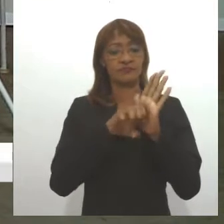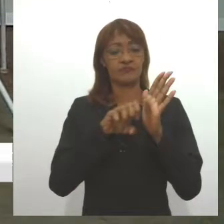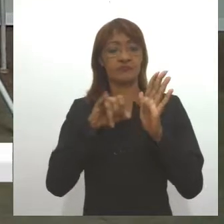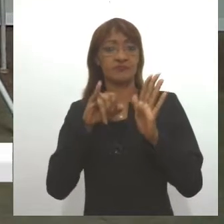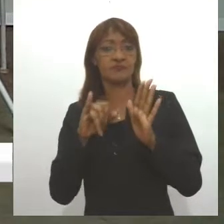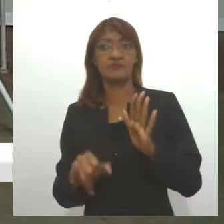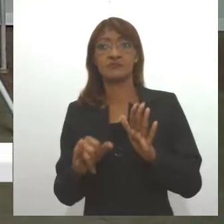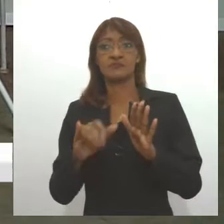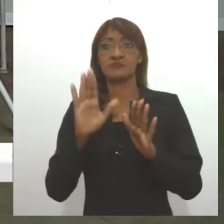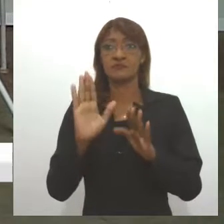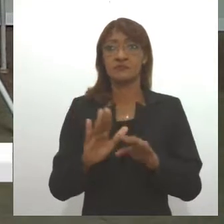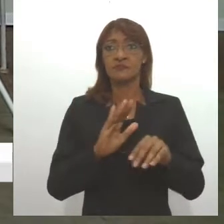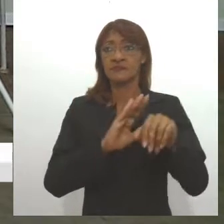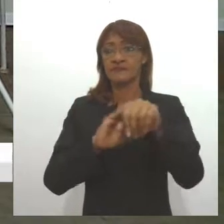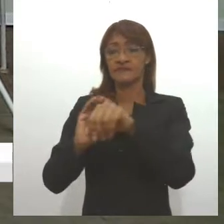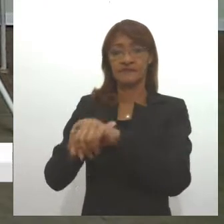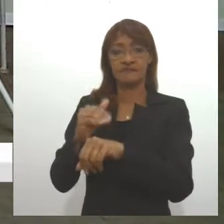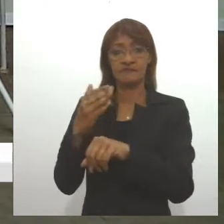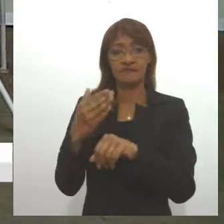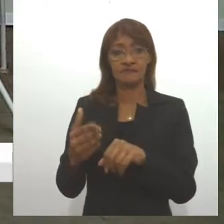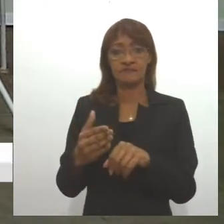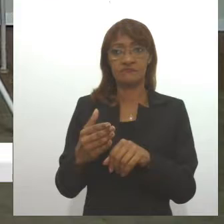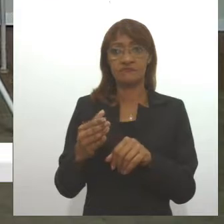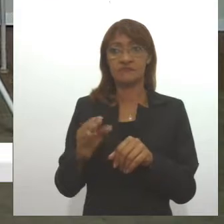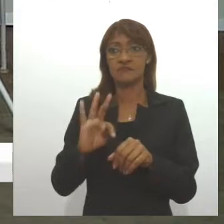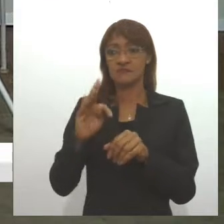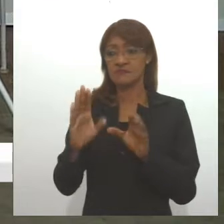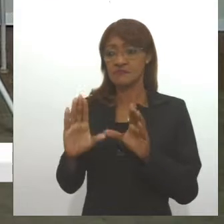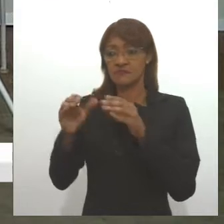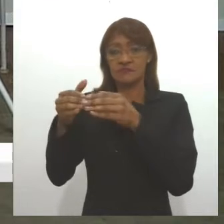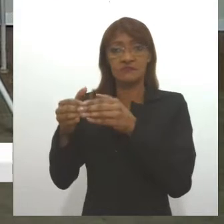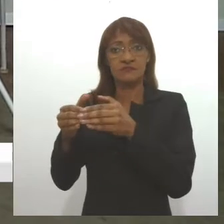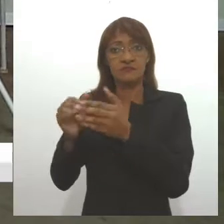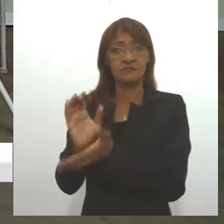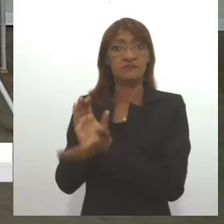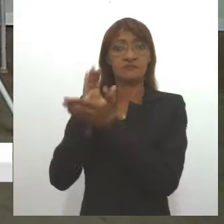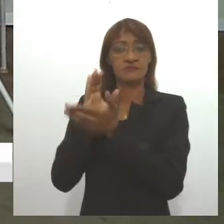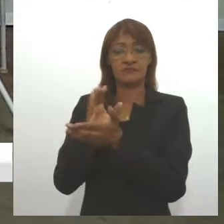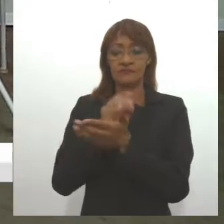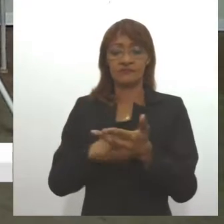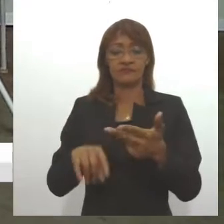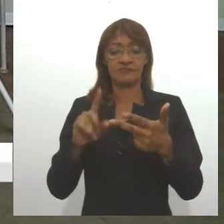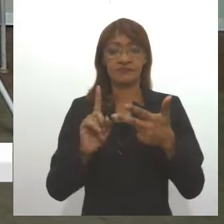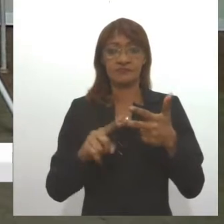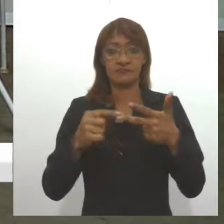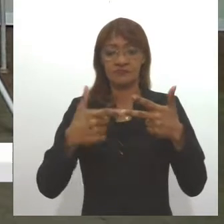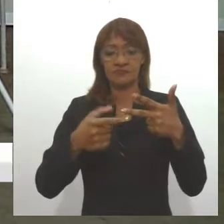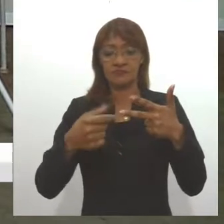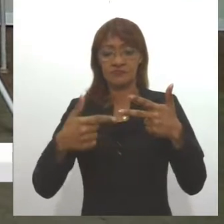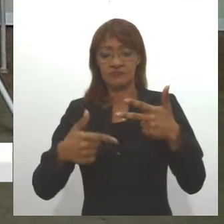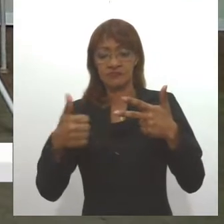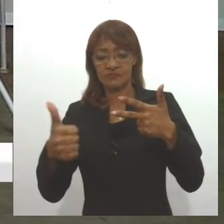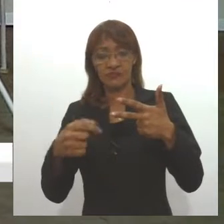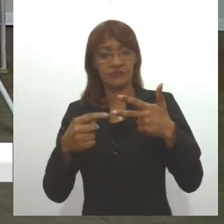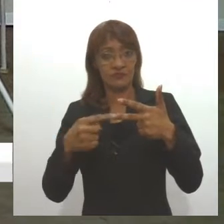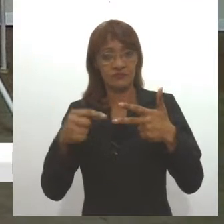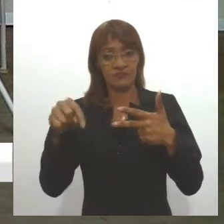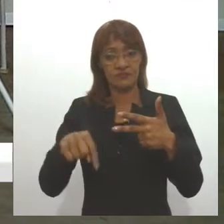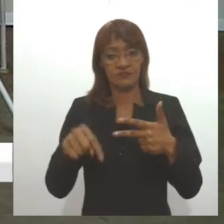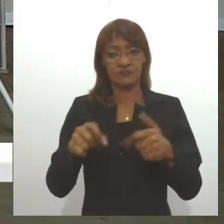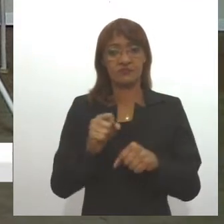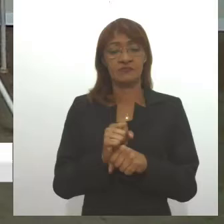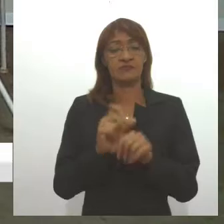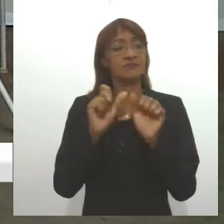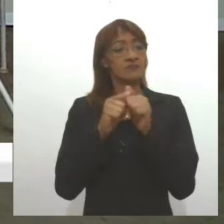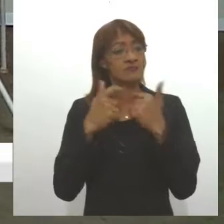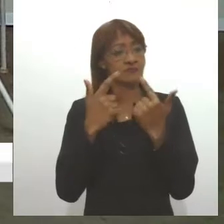das entidades que iriam compor esse conselho. E em 2021, agora, a Assembleia Legislativa